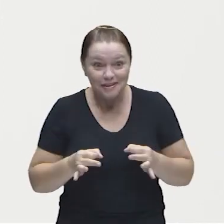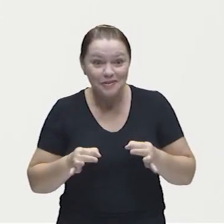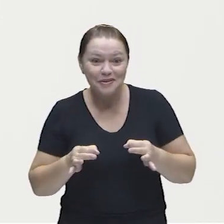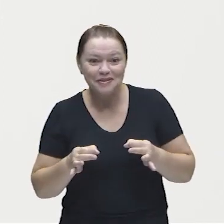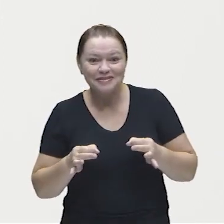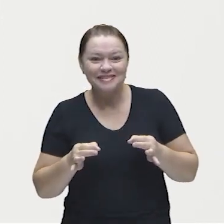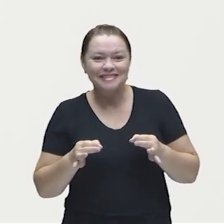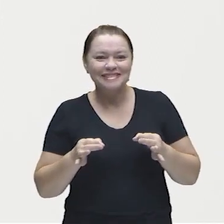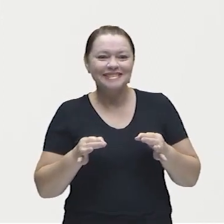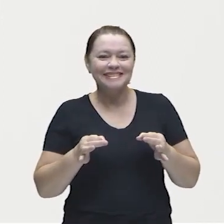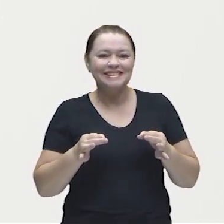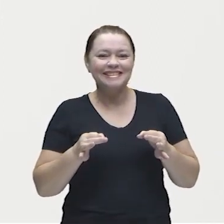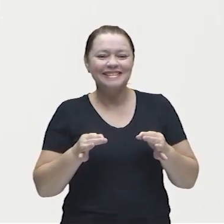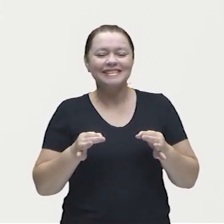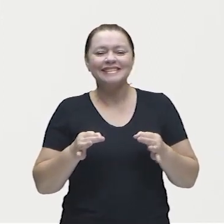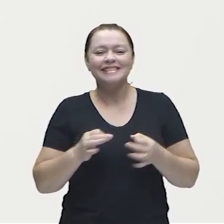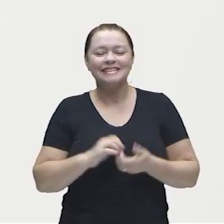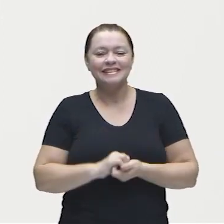Vamos lá?